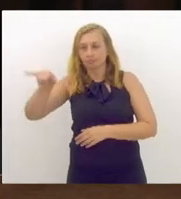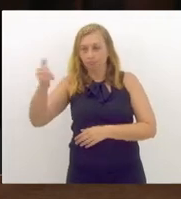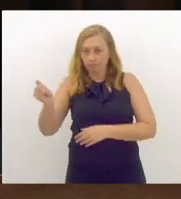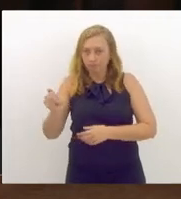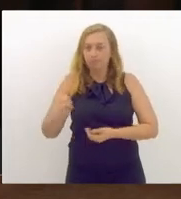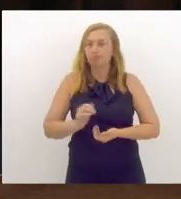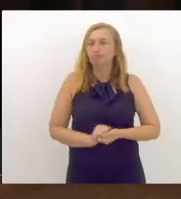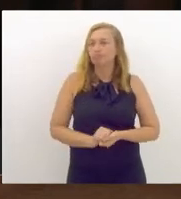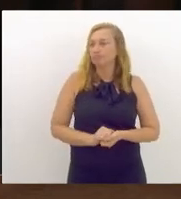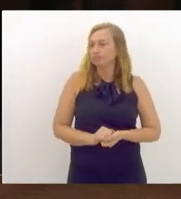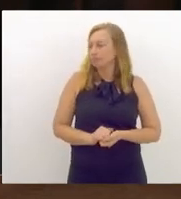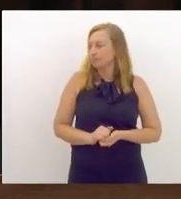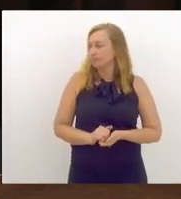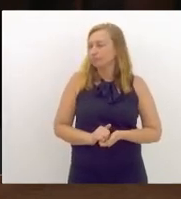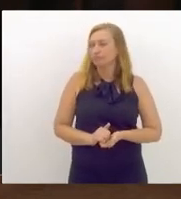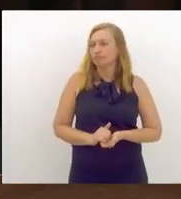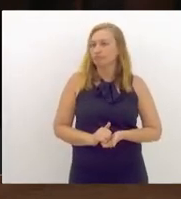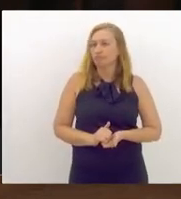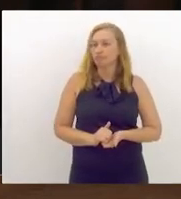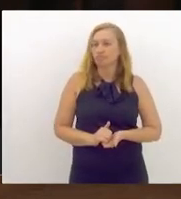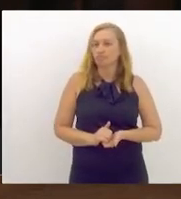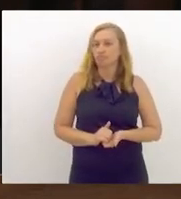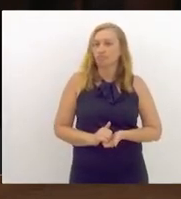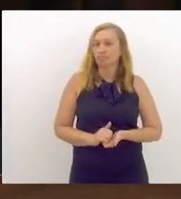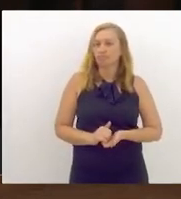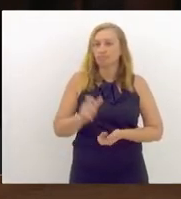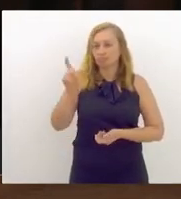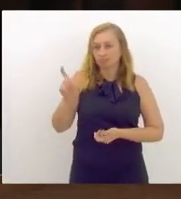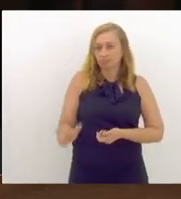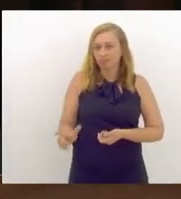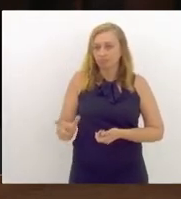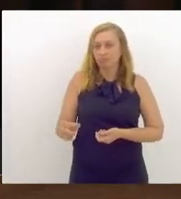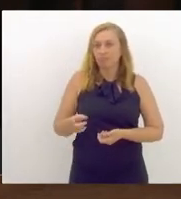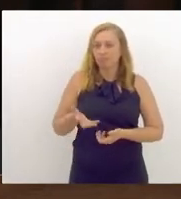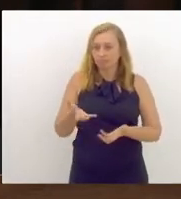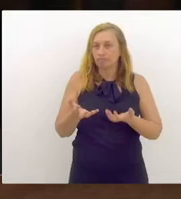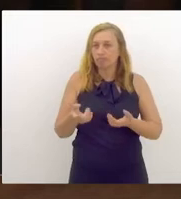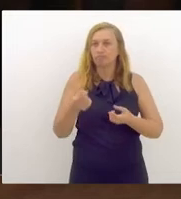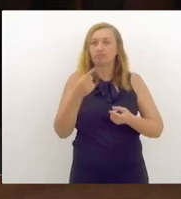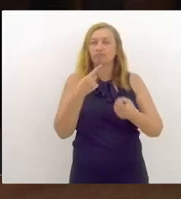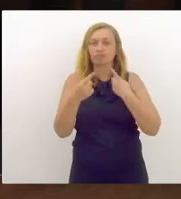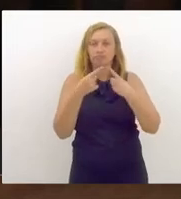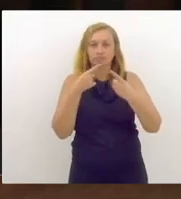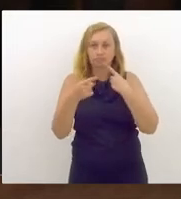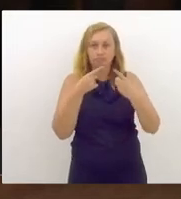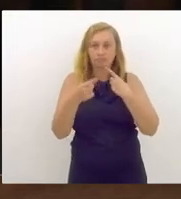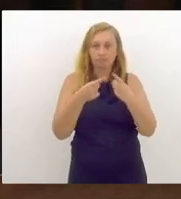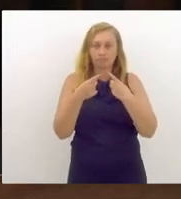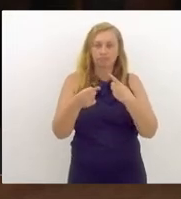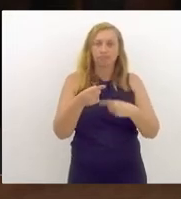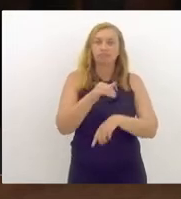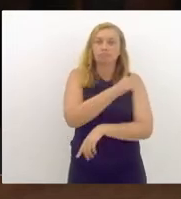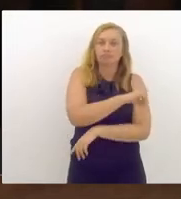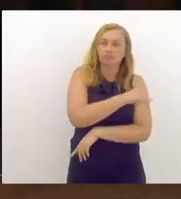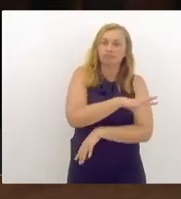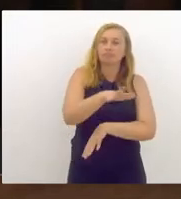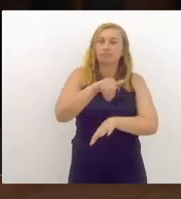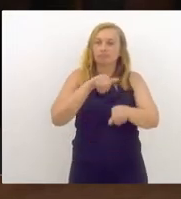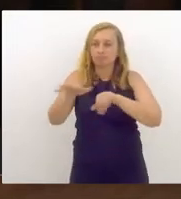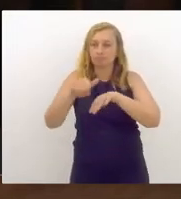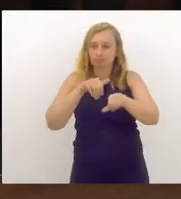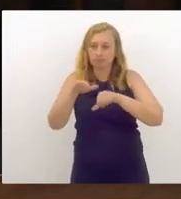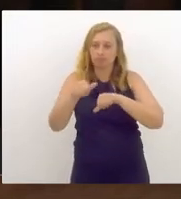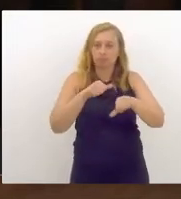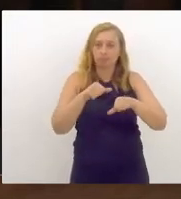ela assumia essa essa figura de tá assim querendo debater Rio de Janeiro chamar participar dos debates